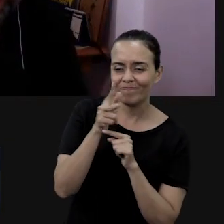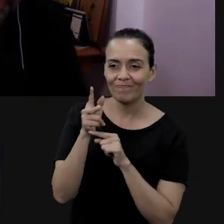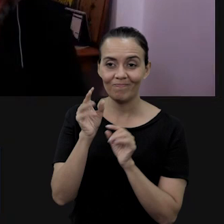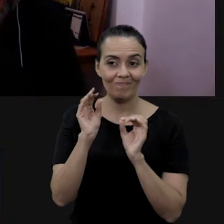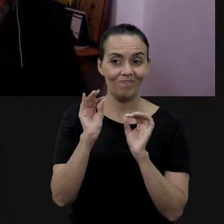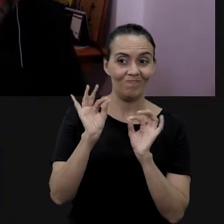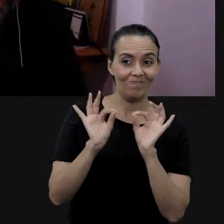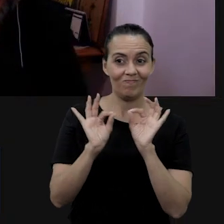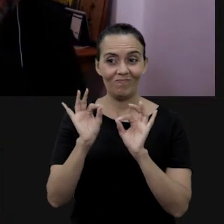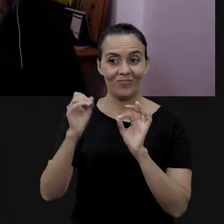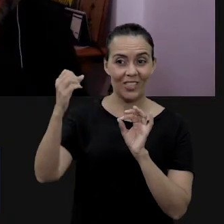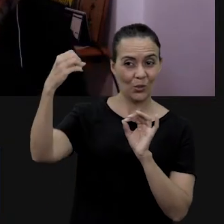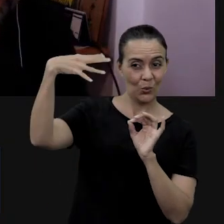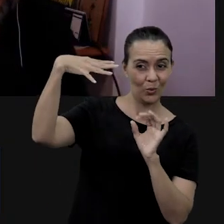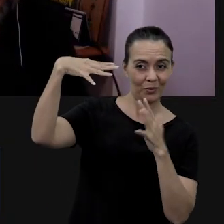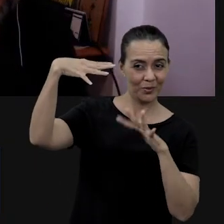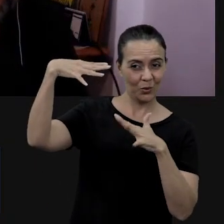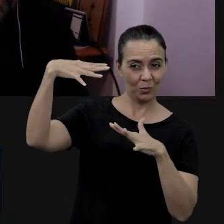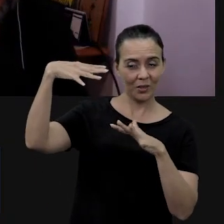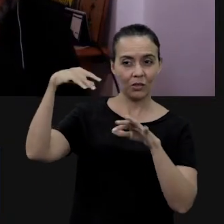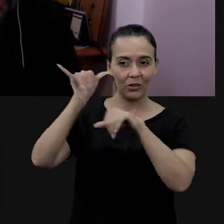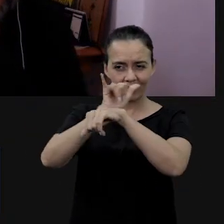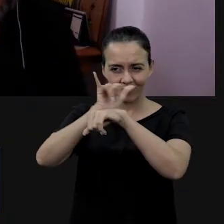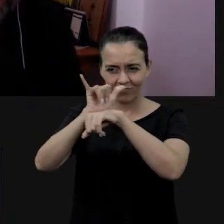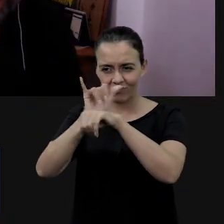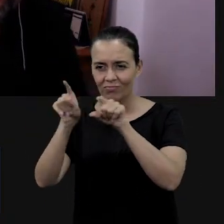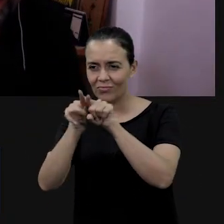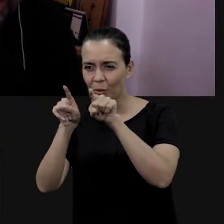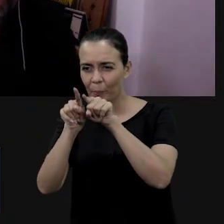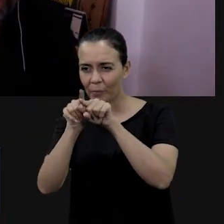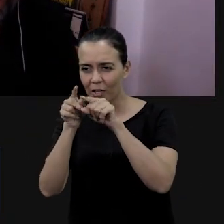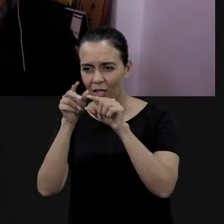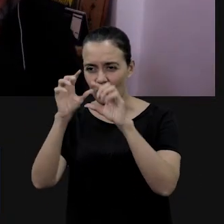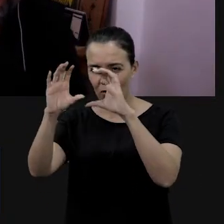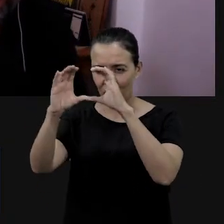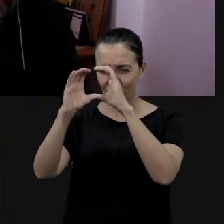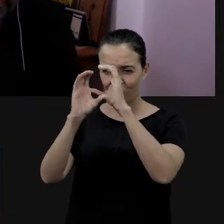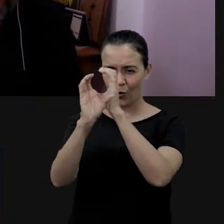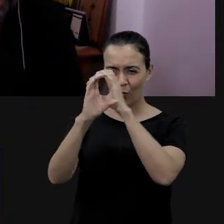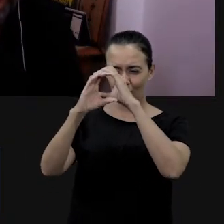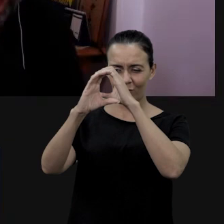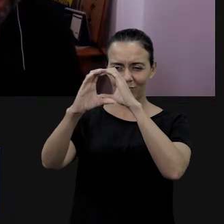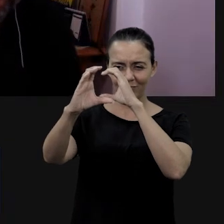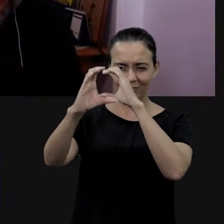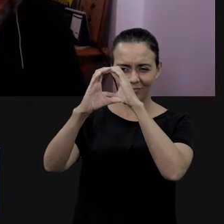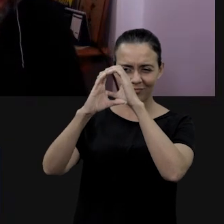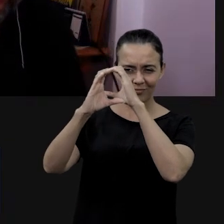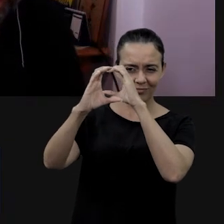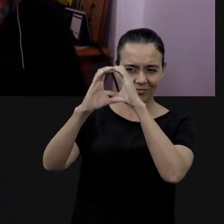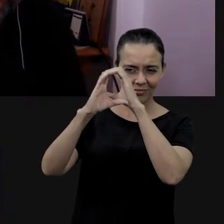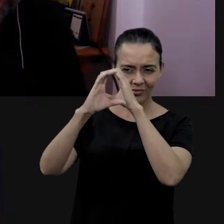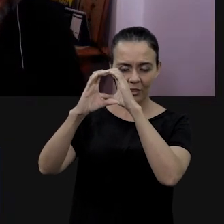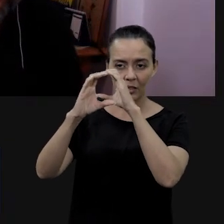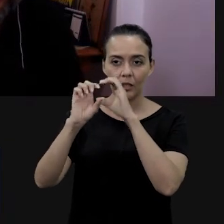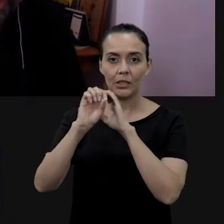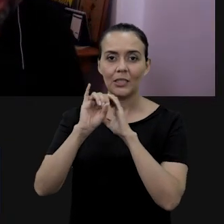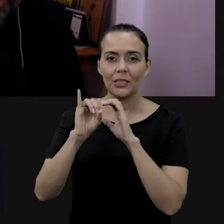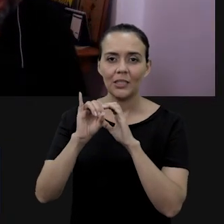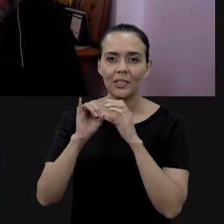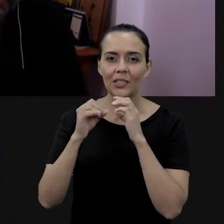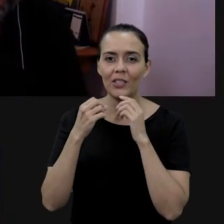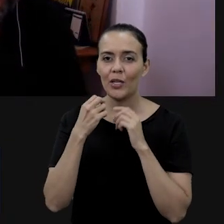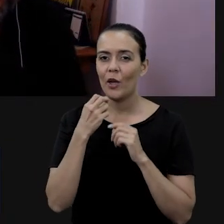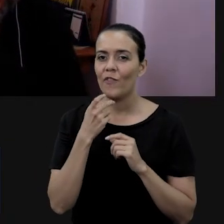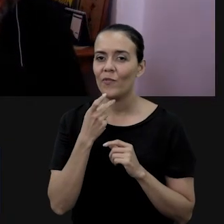que tá uma luz mais ou menos, às vezes você dá um trato, ou não tem um foco direito, mas vai lá. Agora, o cara fala uma